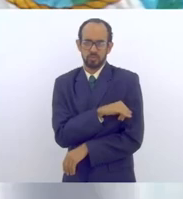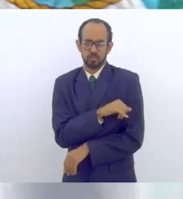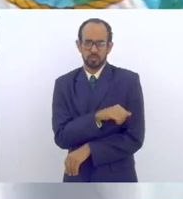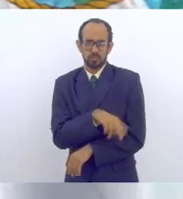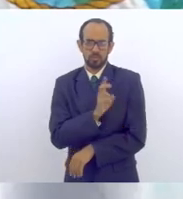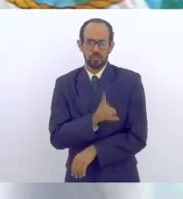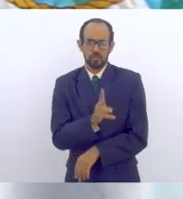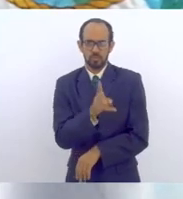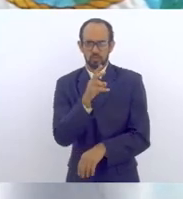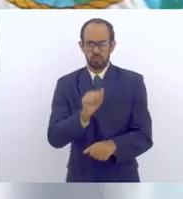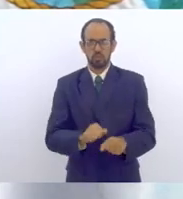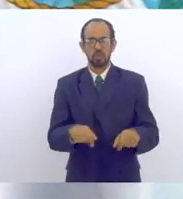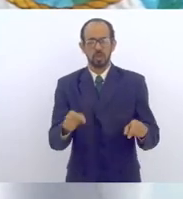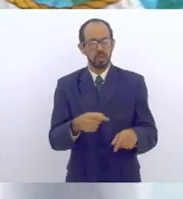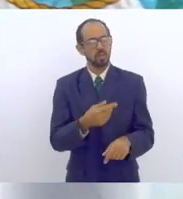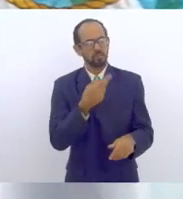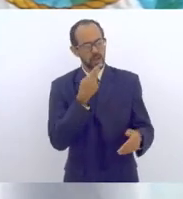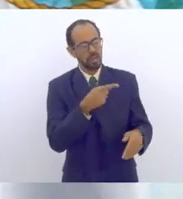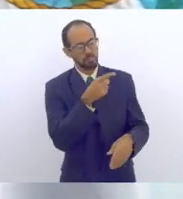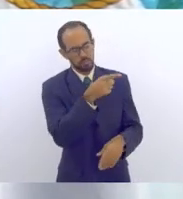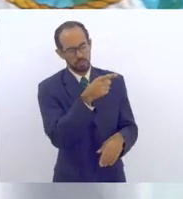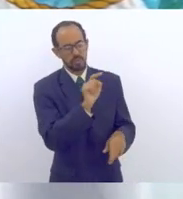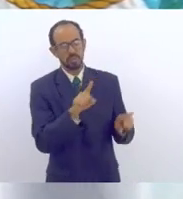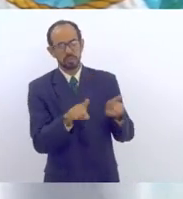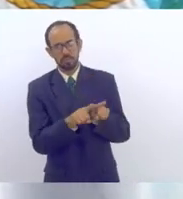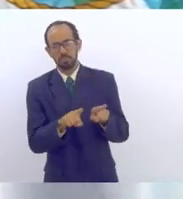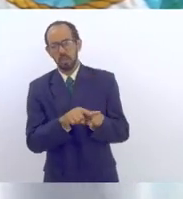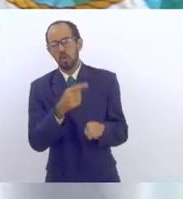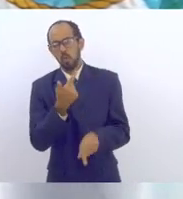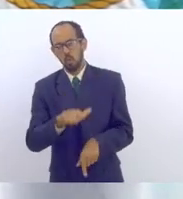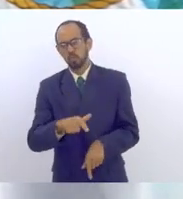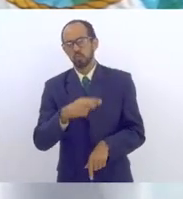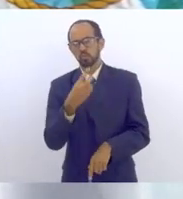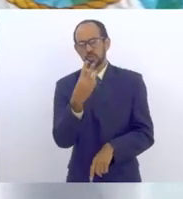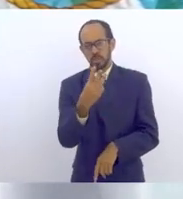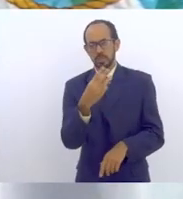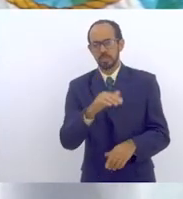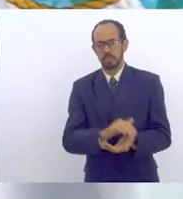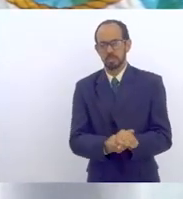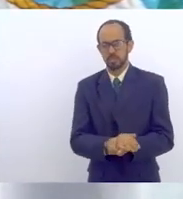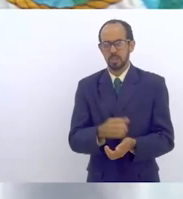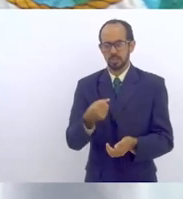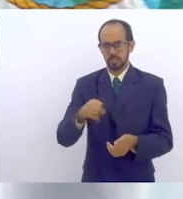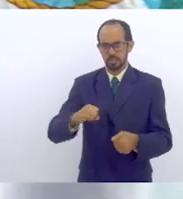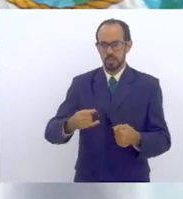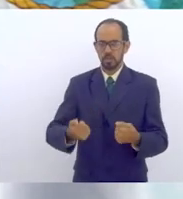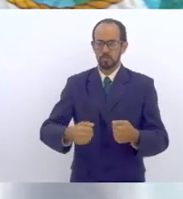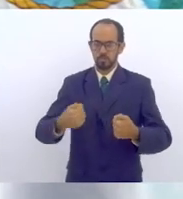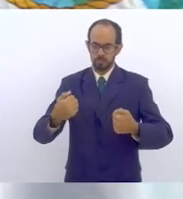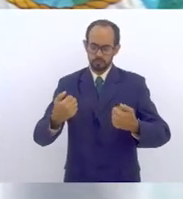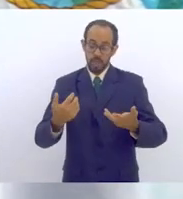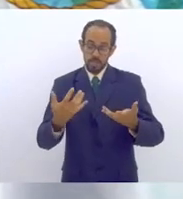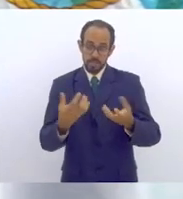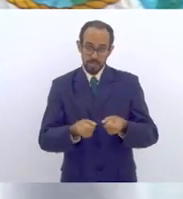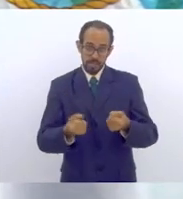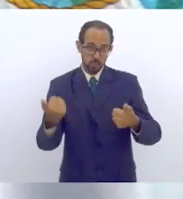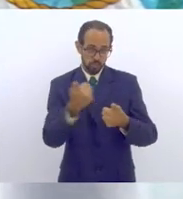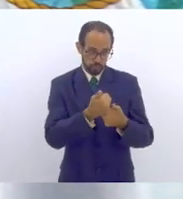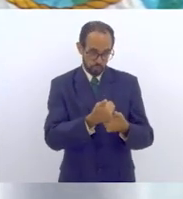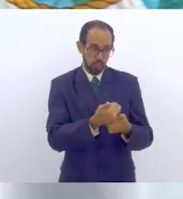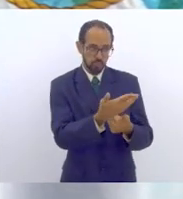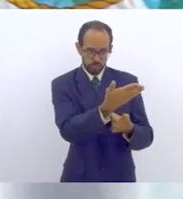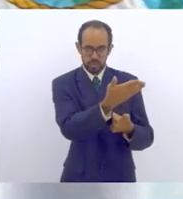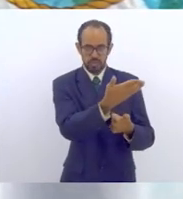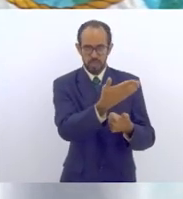com dois ou três companheiros que eu conheço bem se eu tivesse que abrir mão da minha cadeira para alguém você com certeza vai ocupar